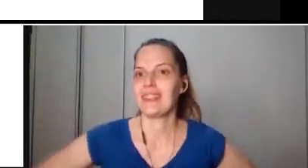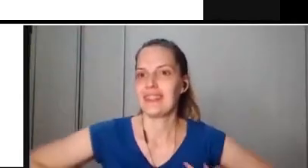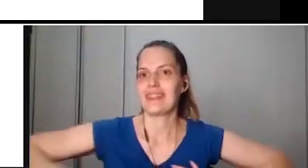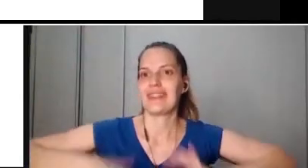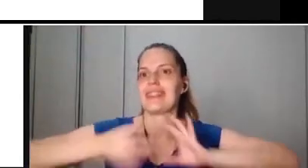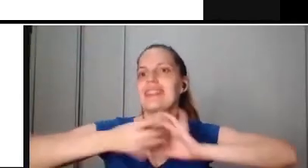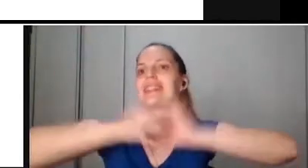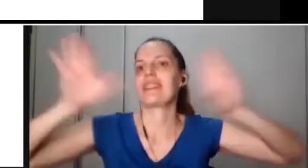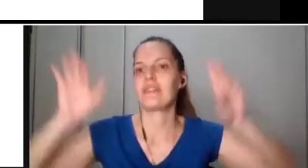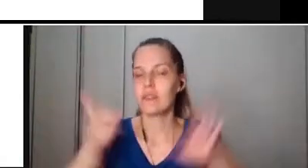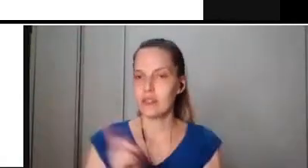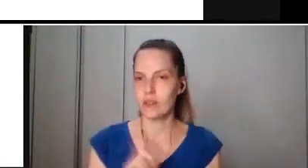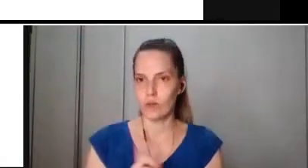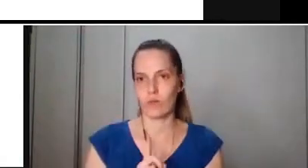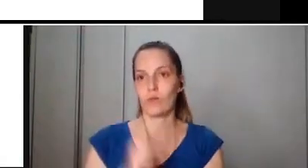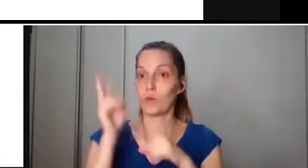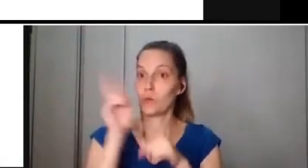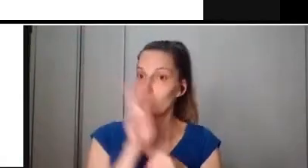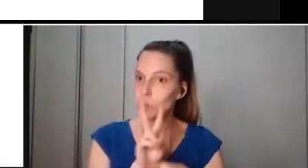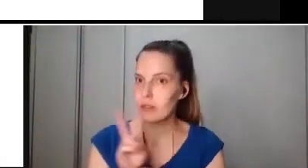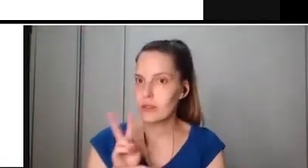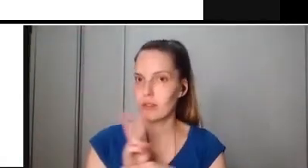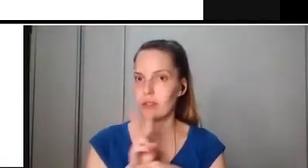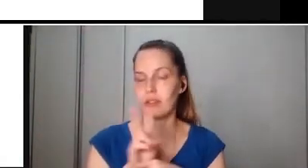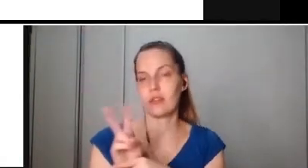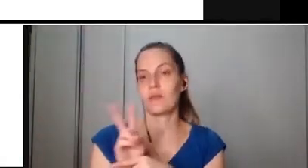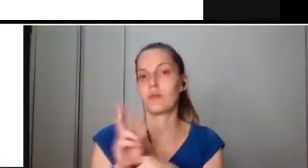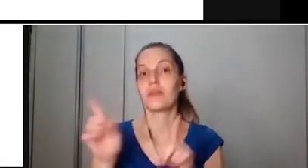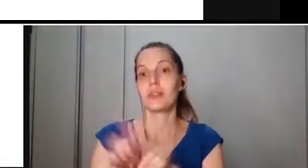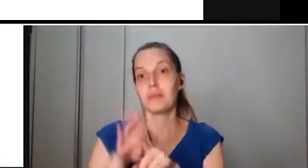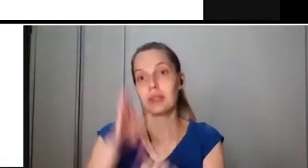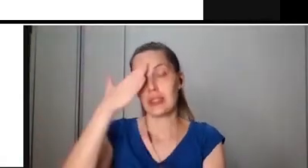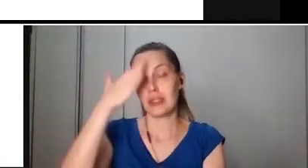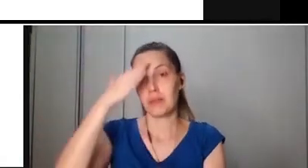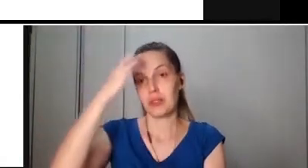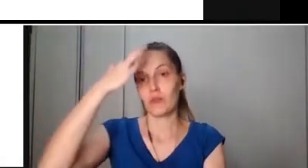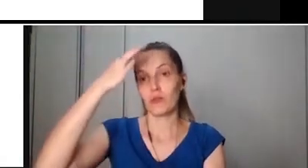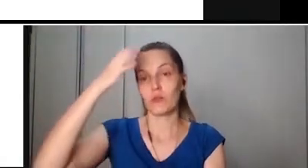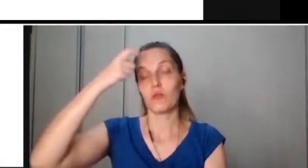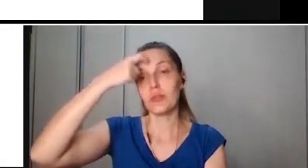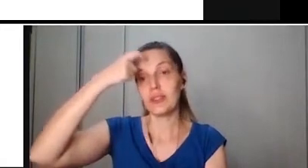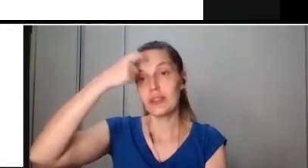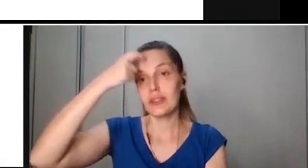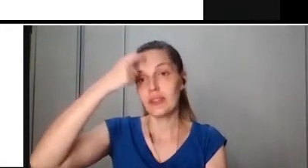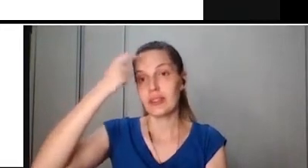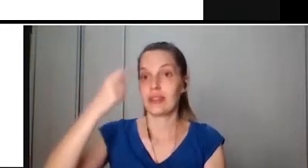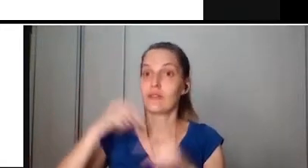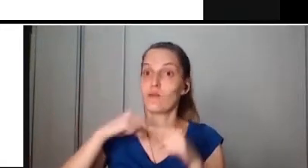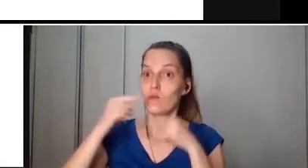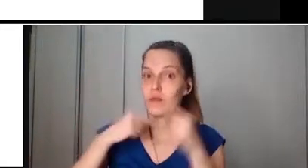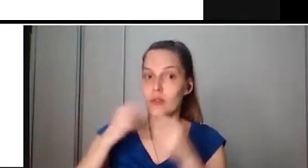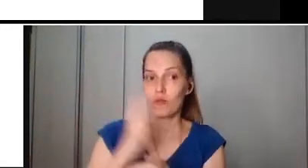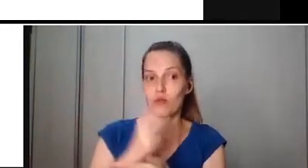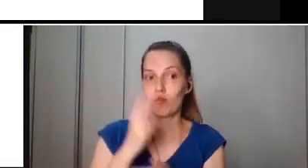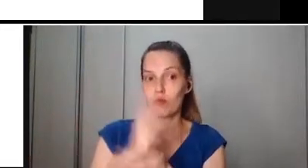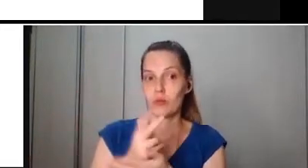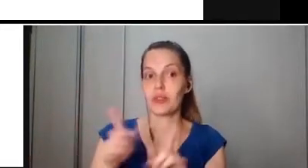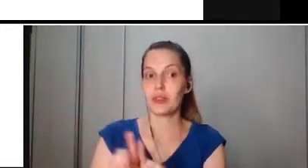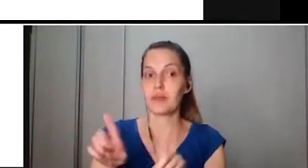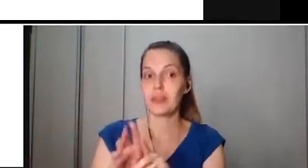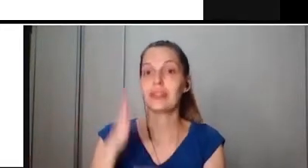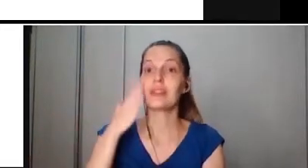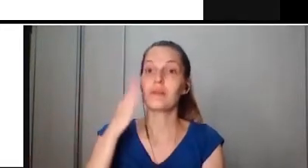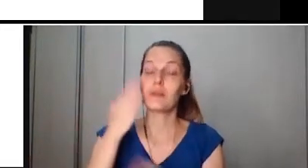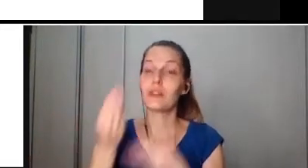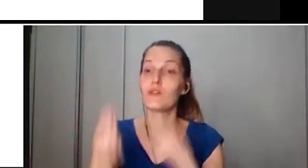complexidade e incerteza das decisões e de nuances nas argumentações e nas tomadas de decisões quanto aos comportamentos